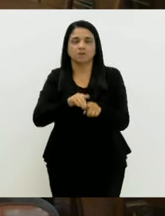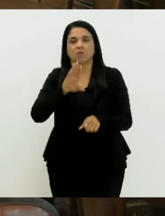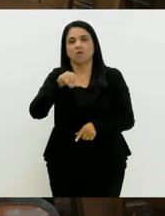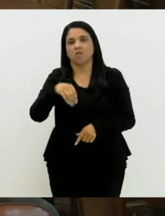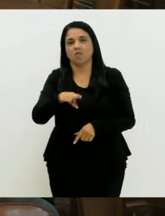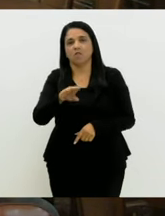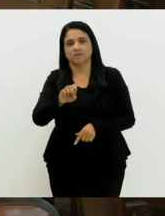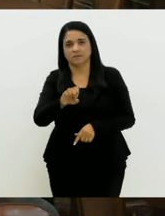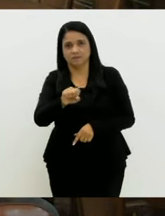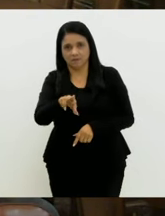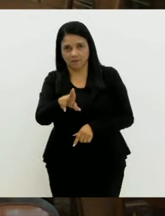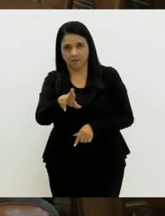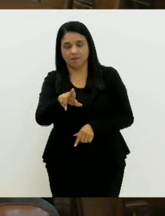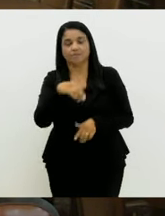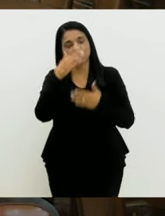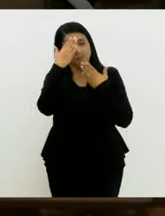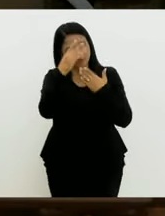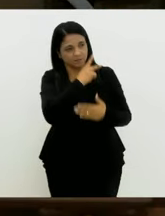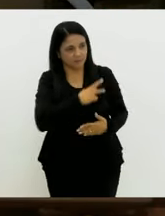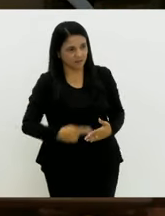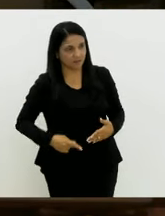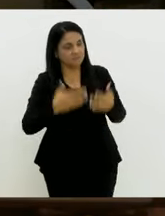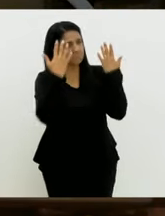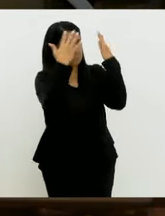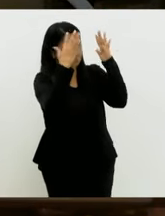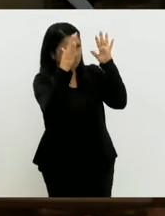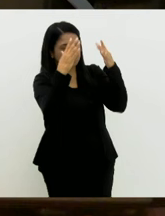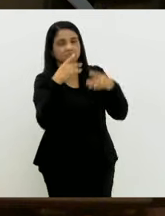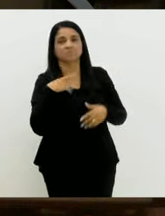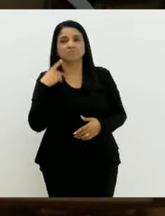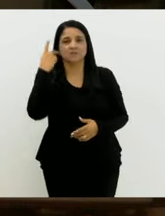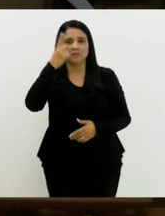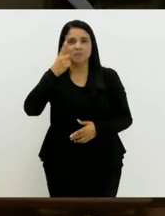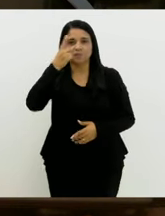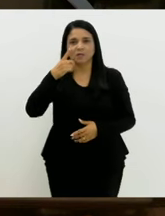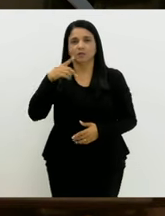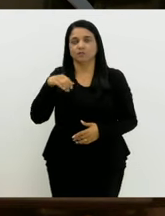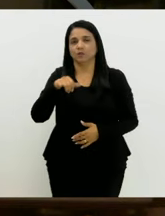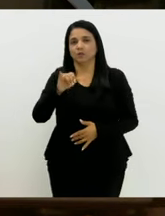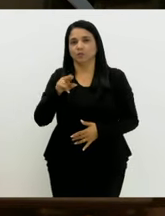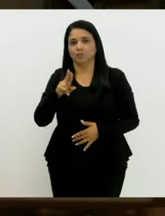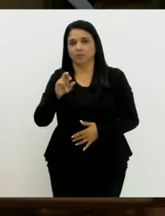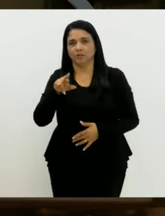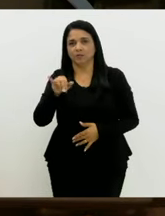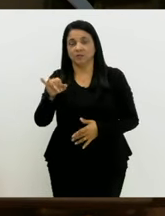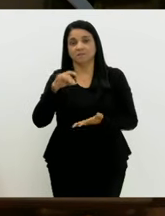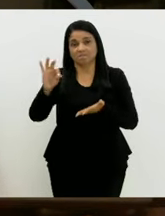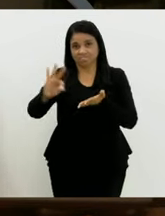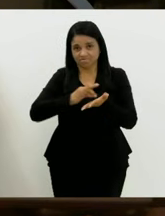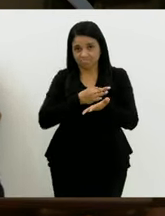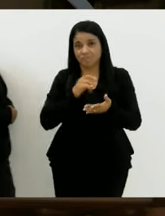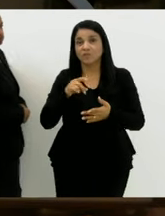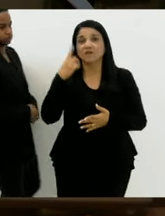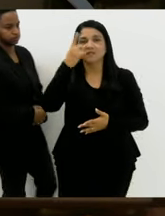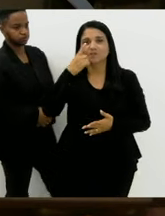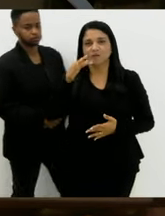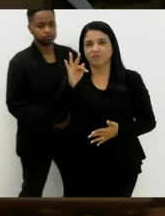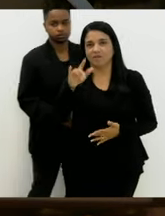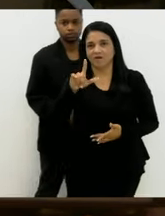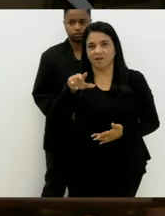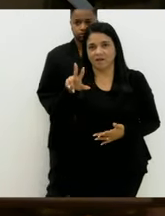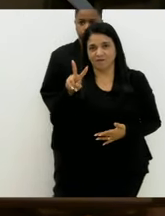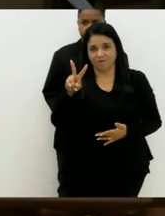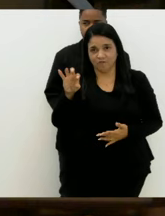Obrigado, presidente. Parabéns, deputado Yuri. Agora o próximo orador, deputado Flávio